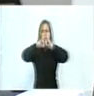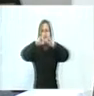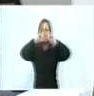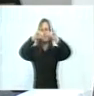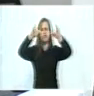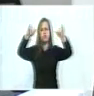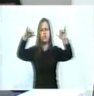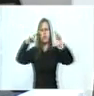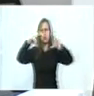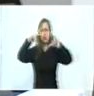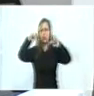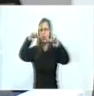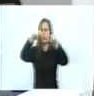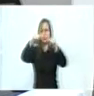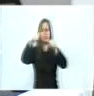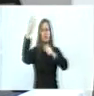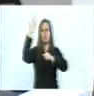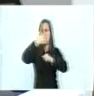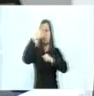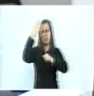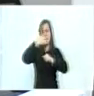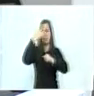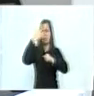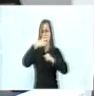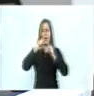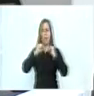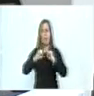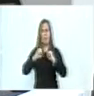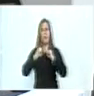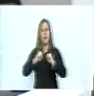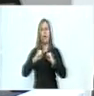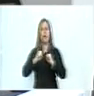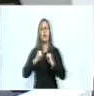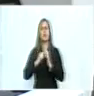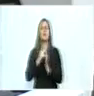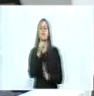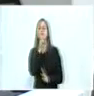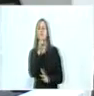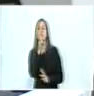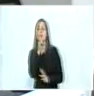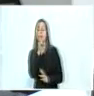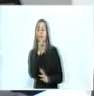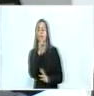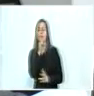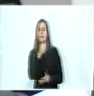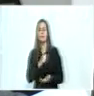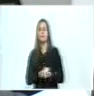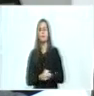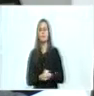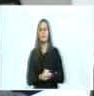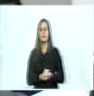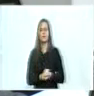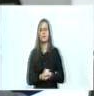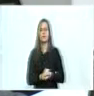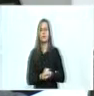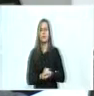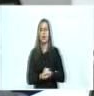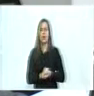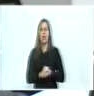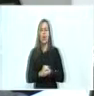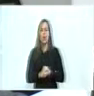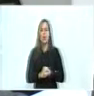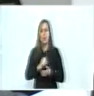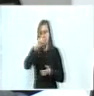atos da administração municipal, onde podemos citar como exemplo a determinação de que